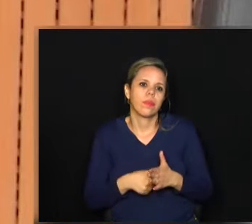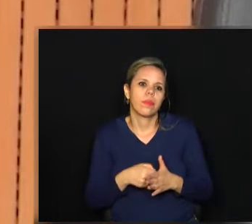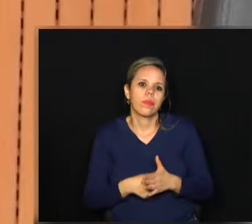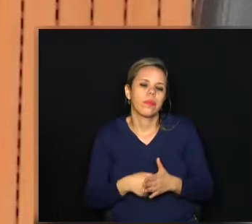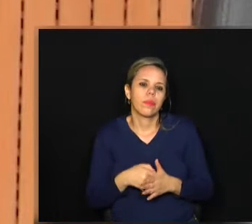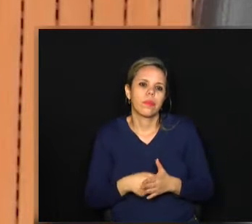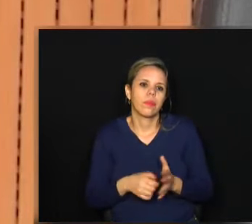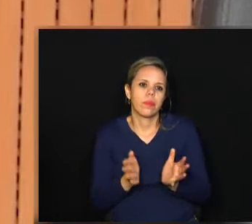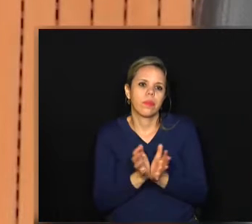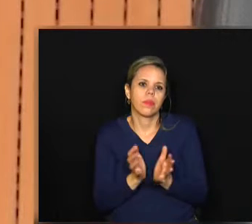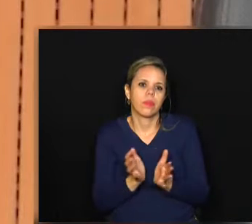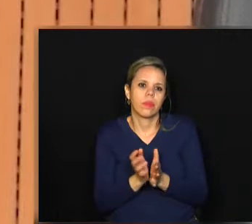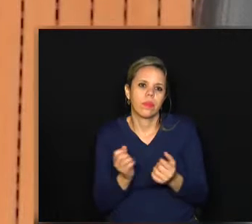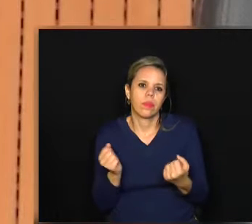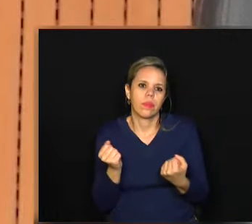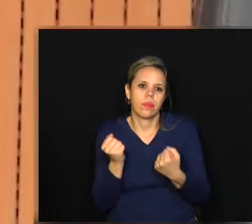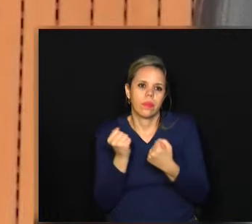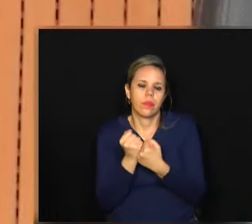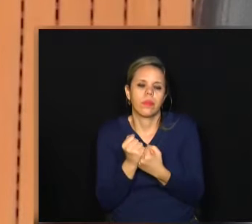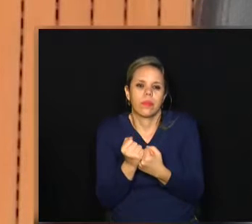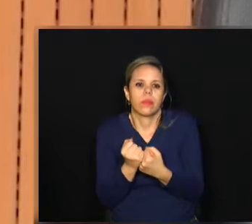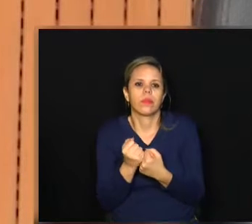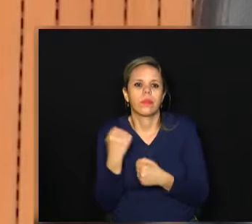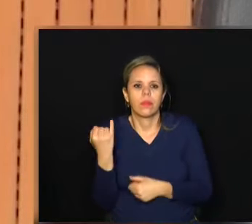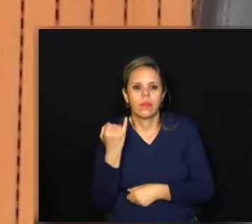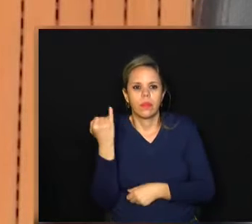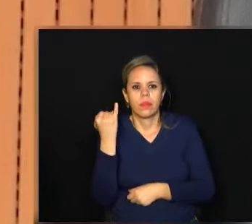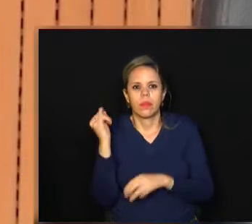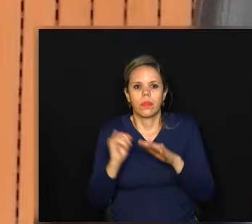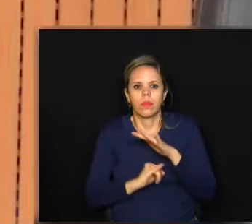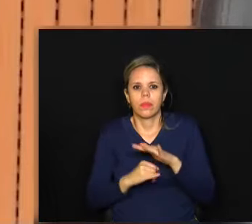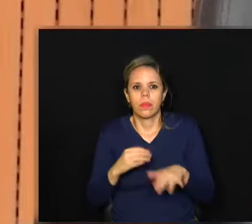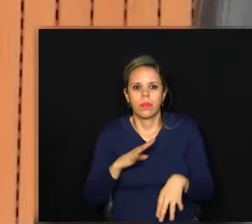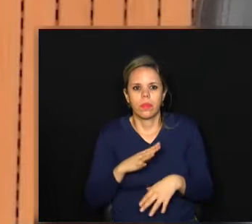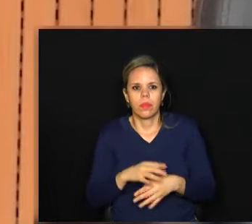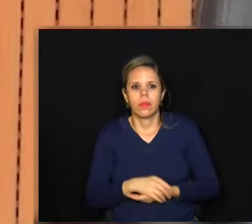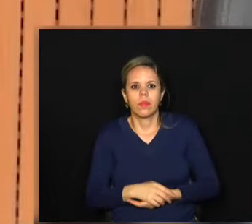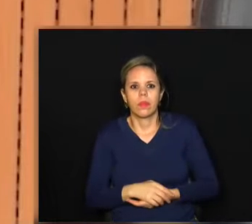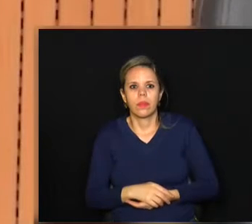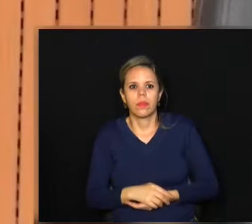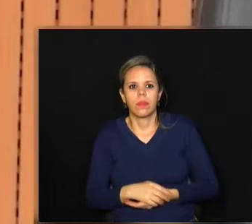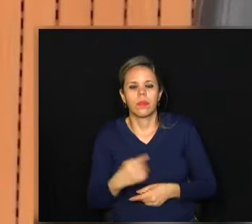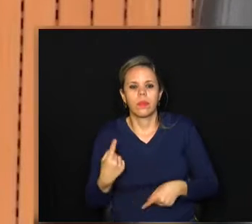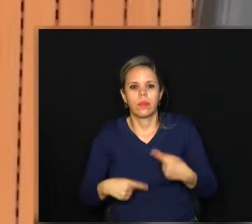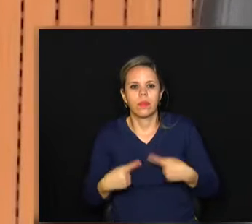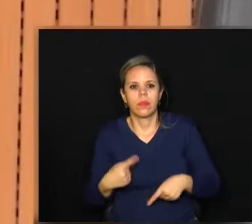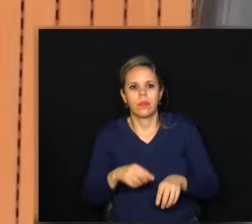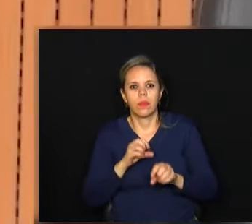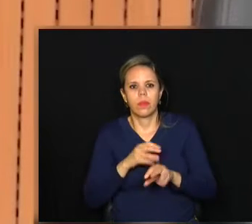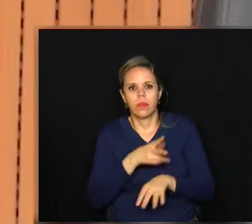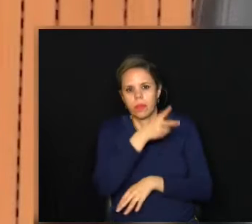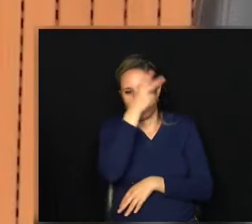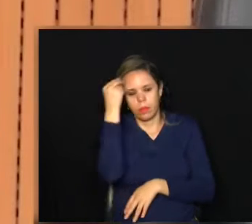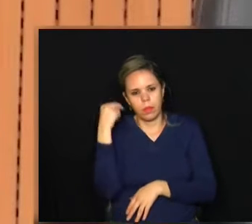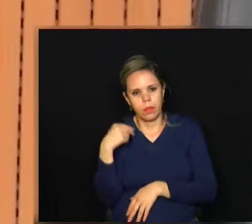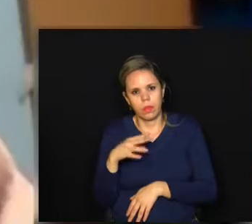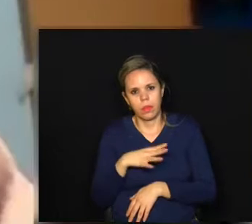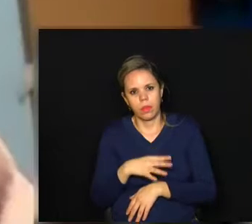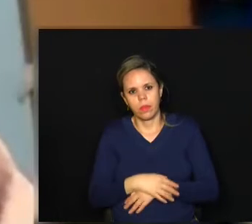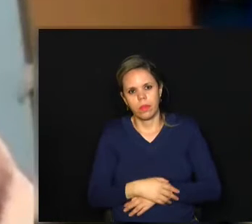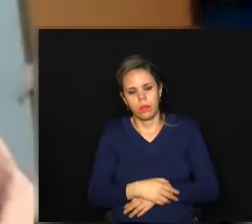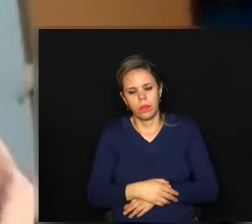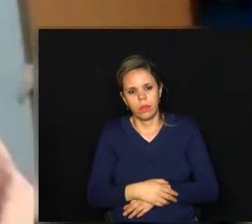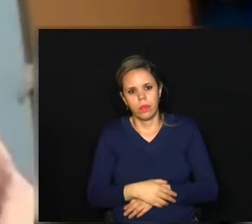uma comissão de apoio a esse importante instituto para a nossa cidade, né? Uma discussão da educação pública para a nossa cidade.